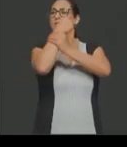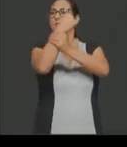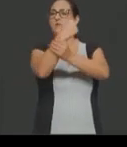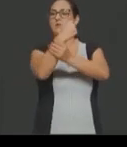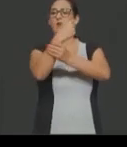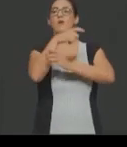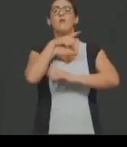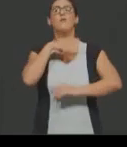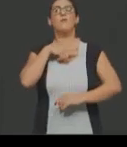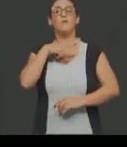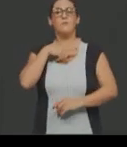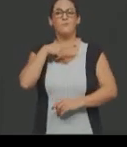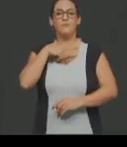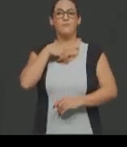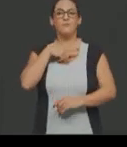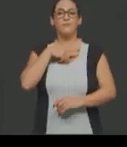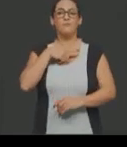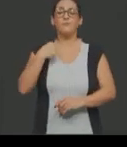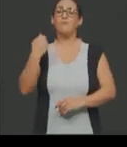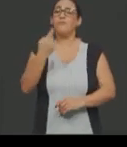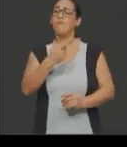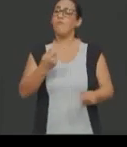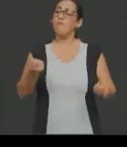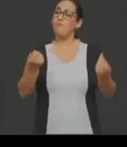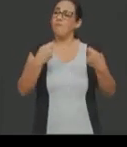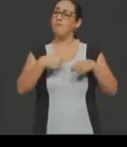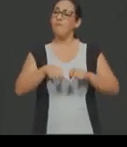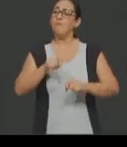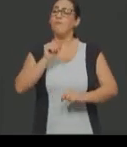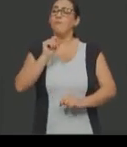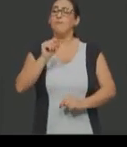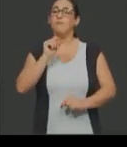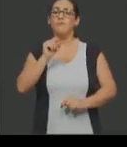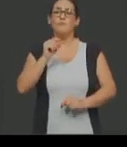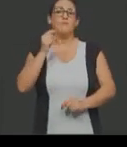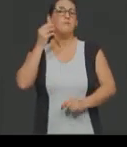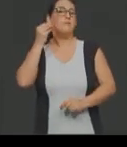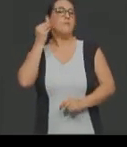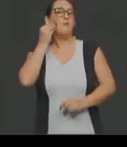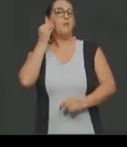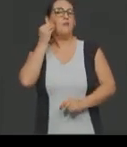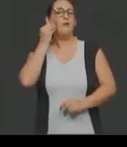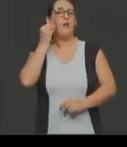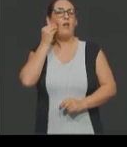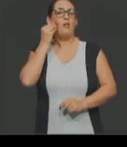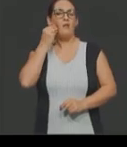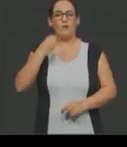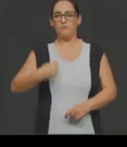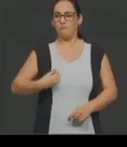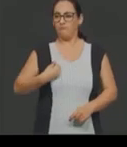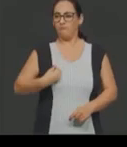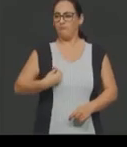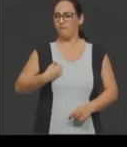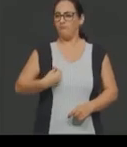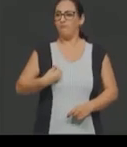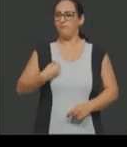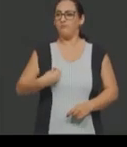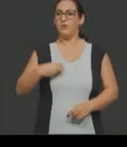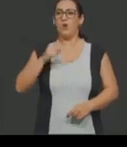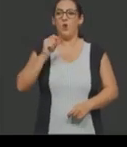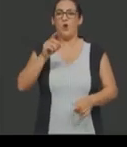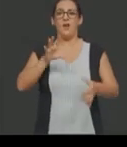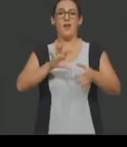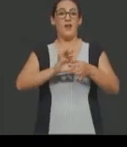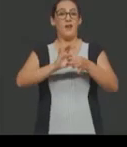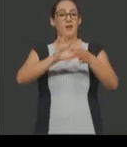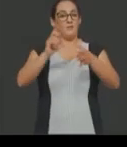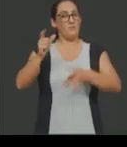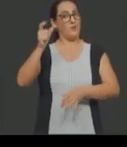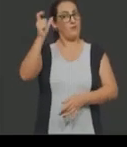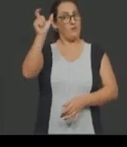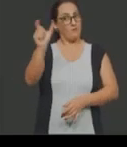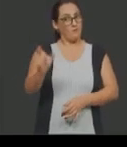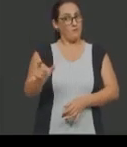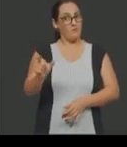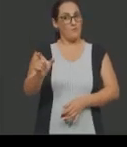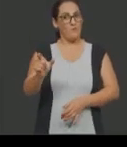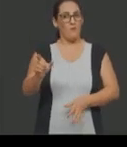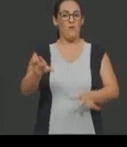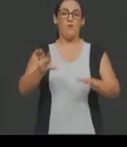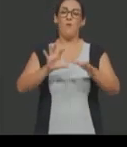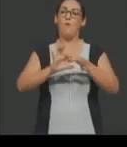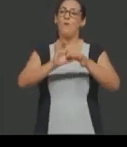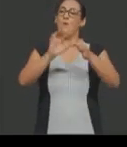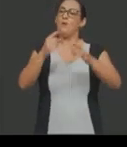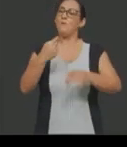direitos. Então, a gente pode citar aí como estando presente nesses direitos a questão da liberdade individual, a